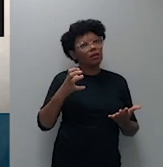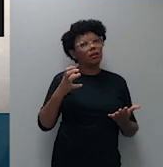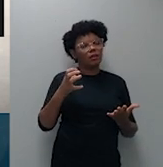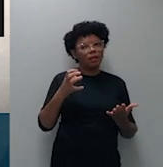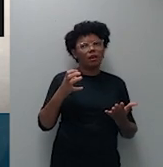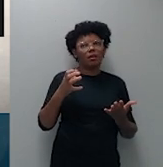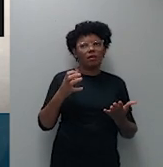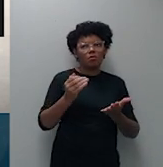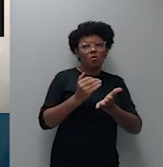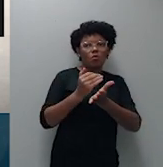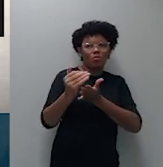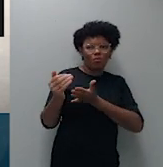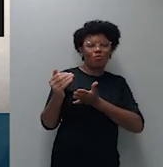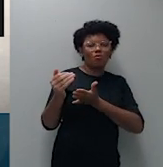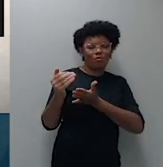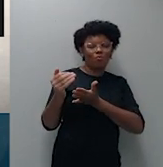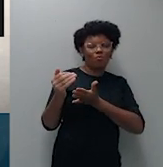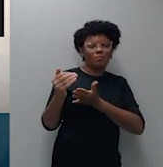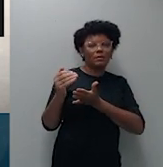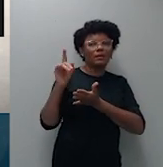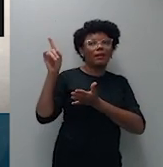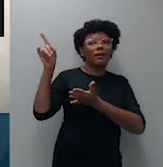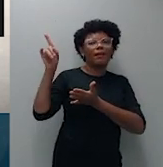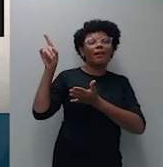com a exploração da demora